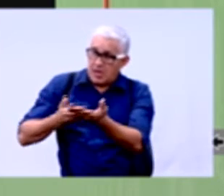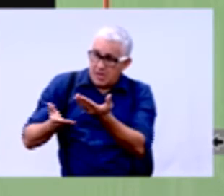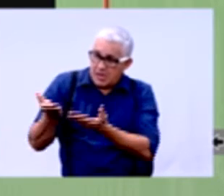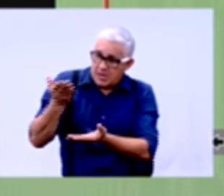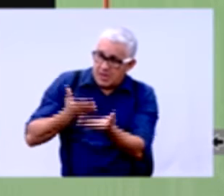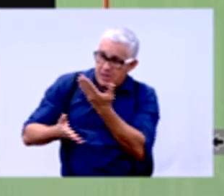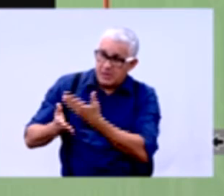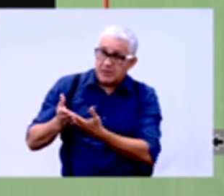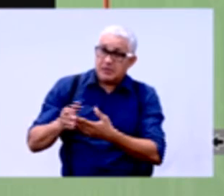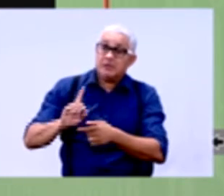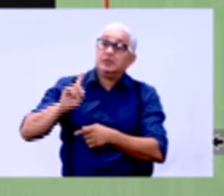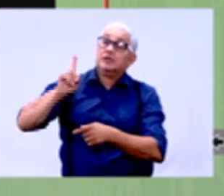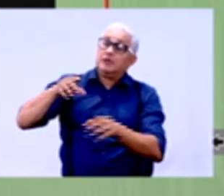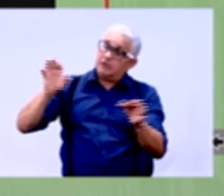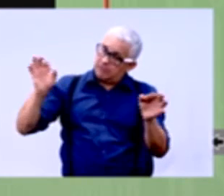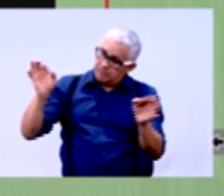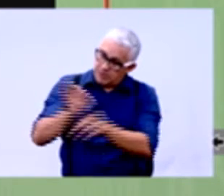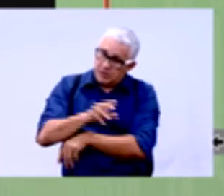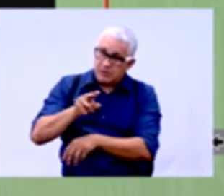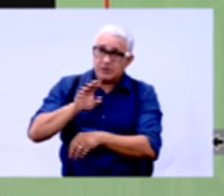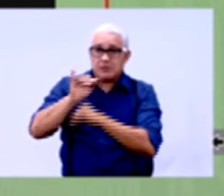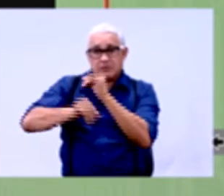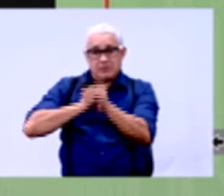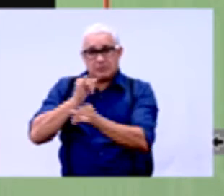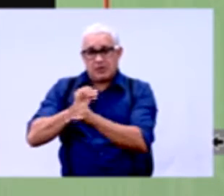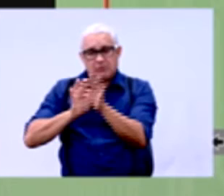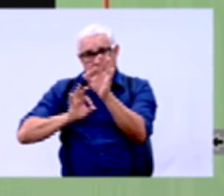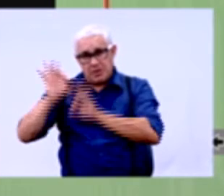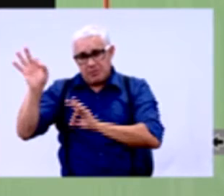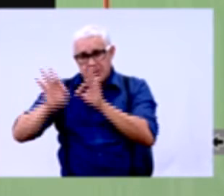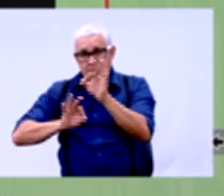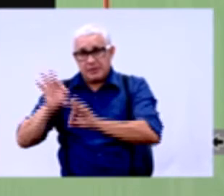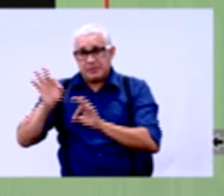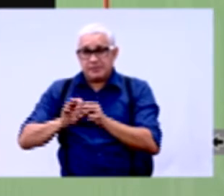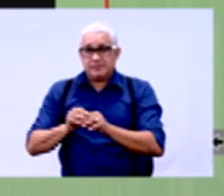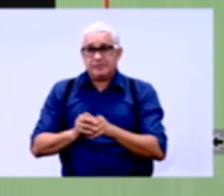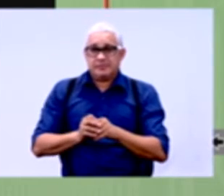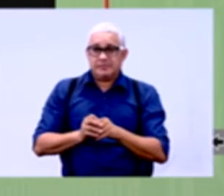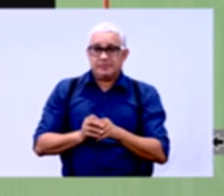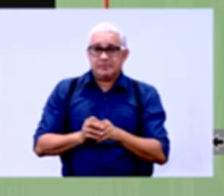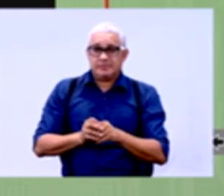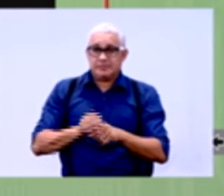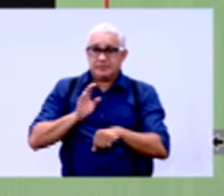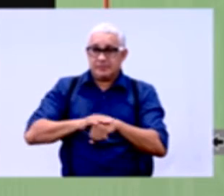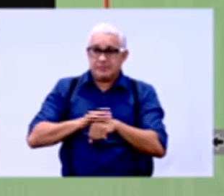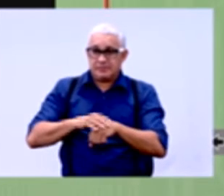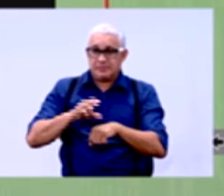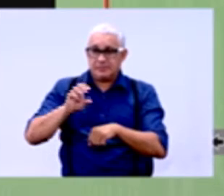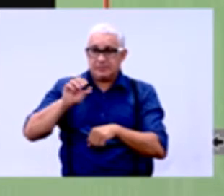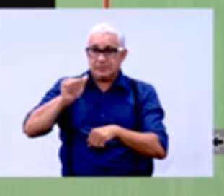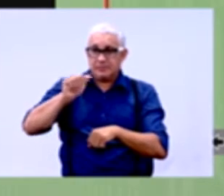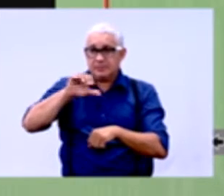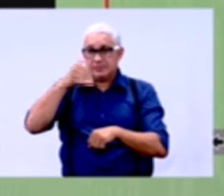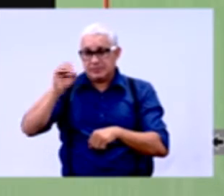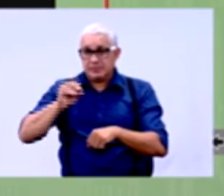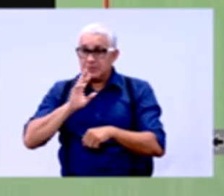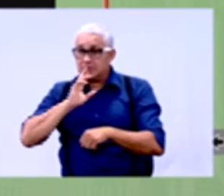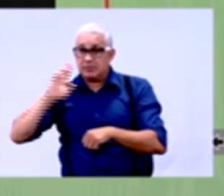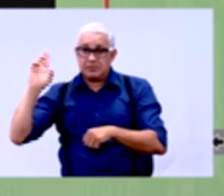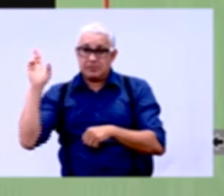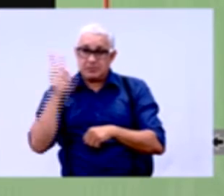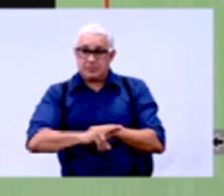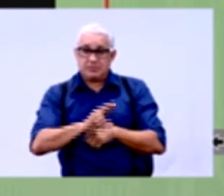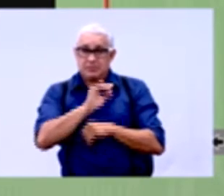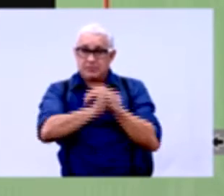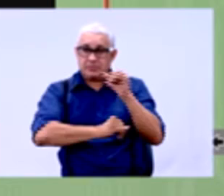que ele receber aqui que a página web for montada de acordo com a execução da ação, então vai ser dada uma resposta para o